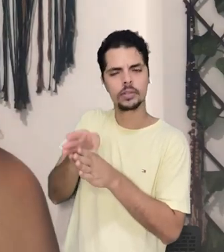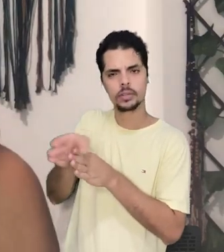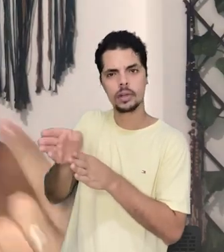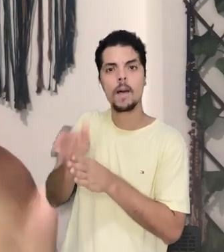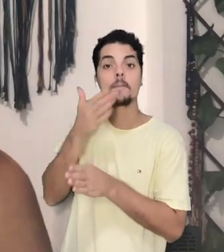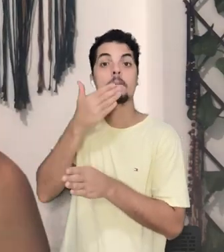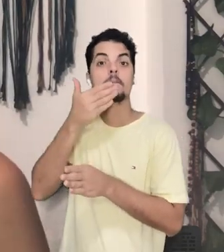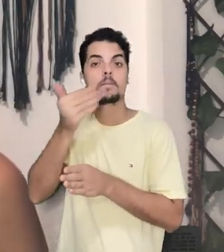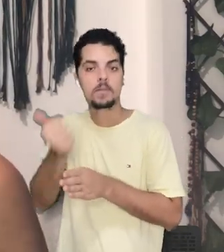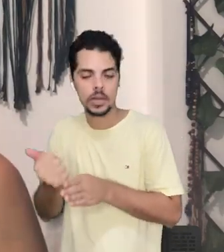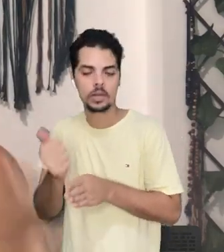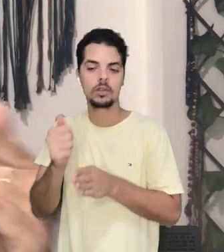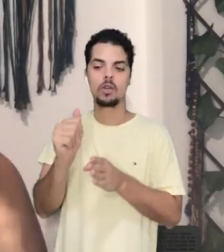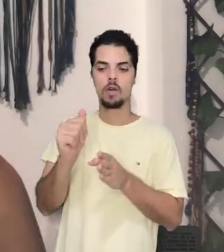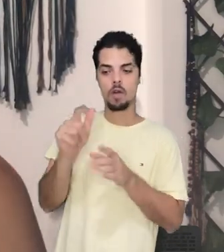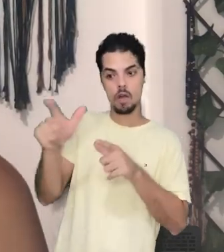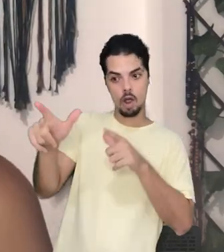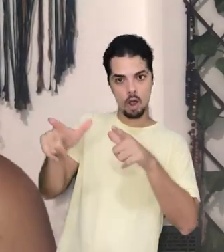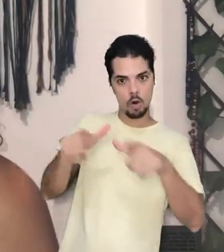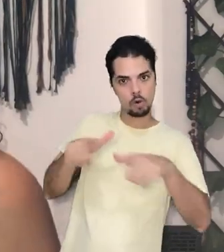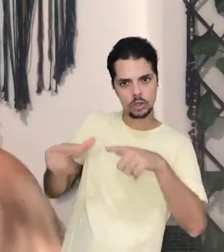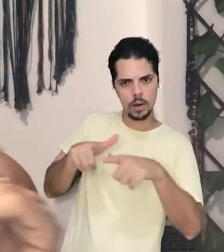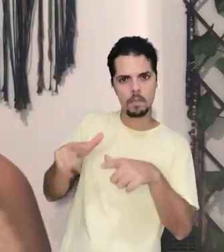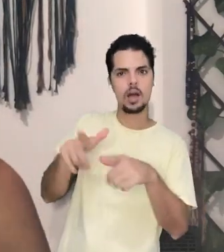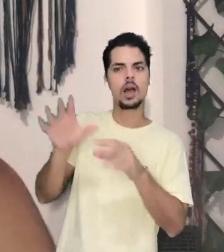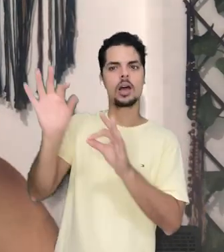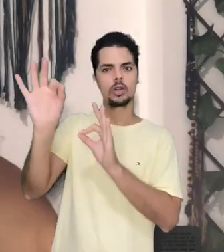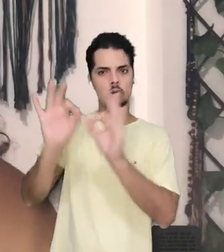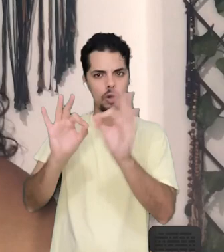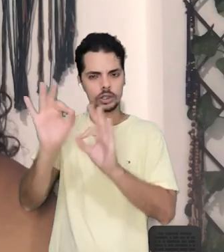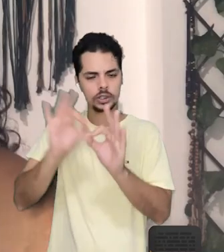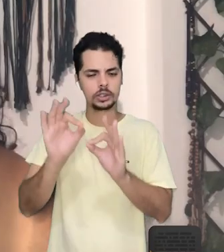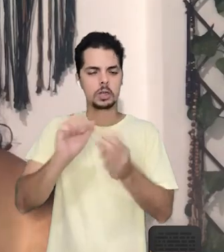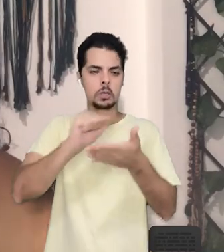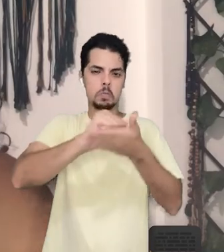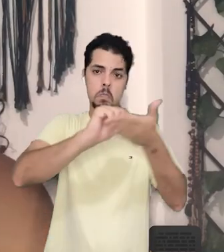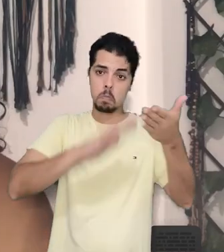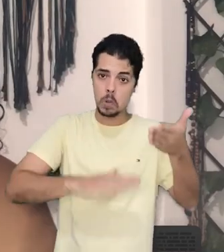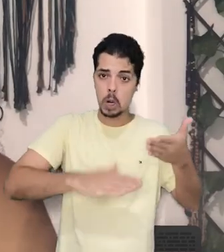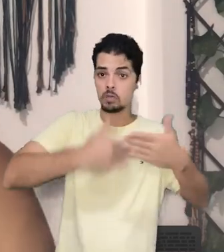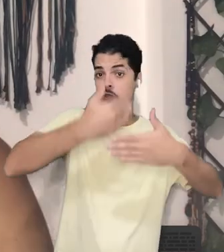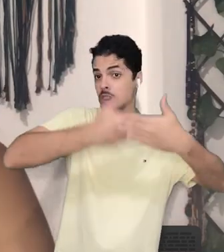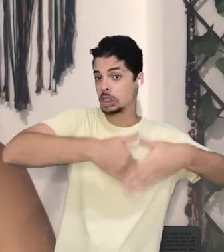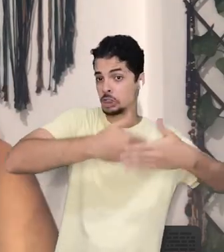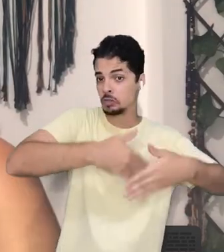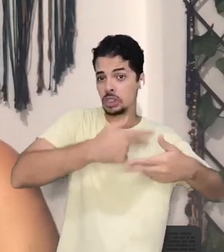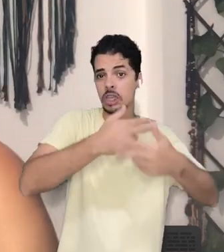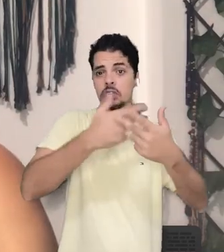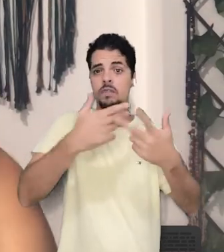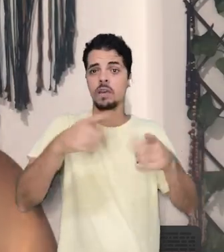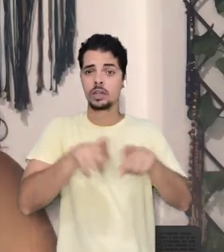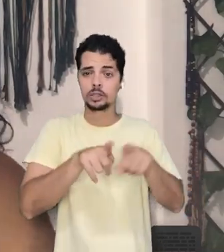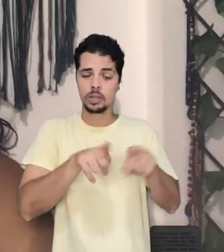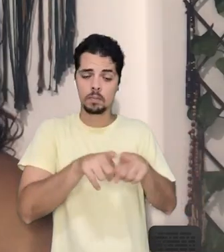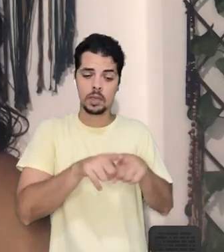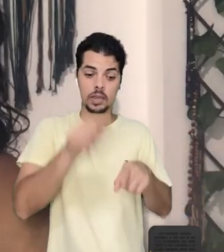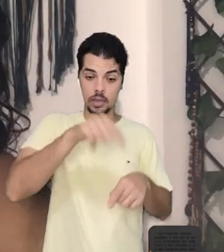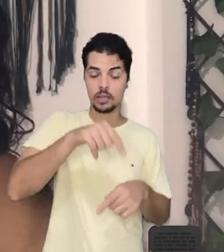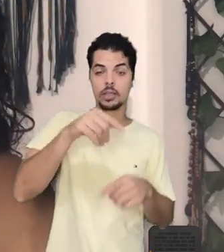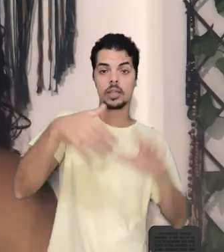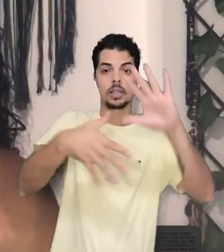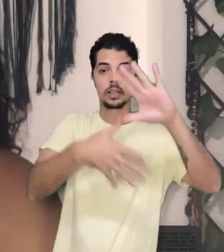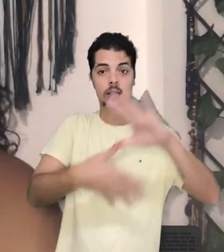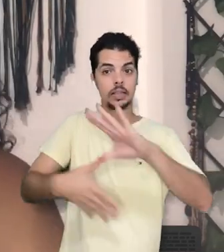explorações centradas nas ações, modificações e invenções de africanos nas